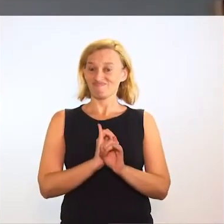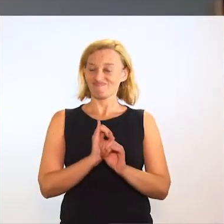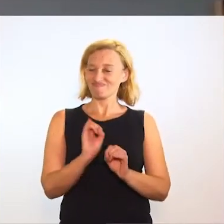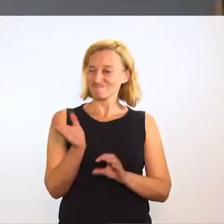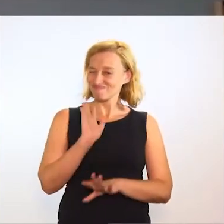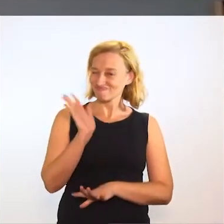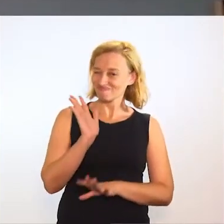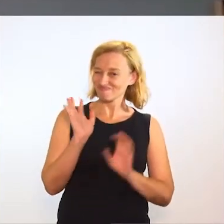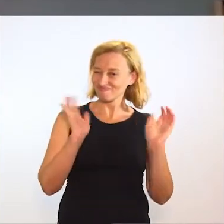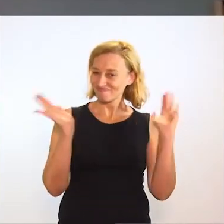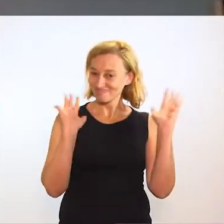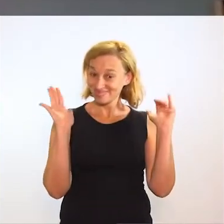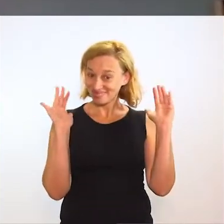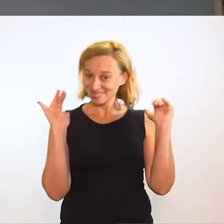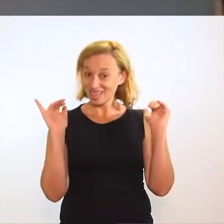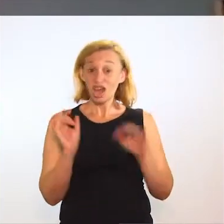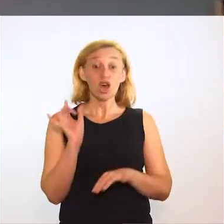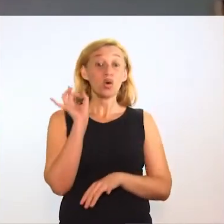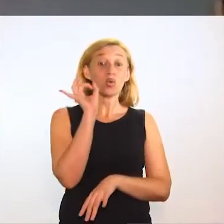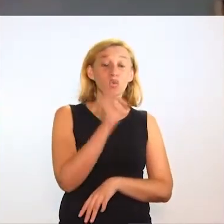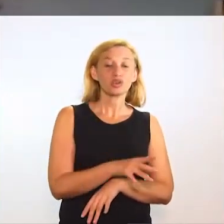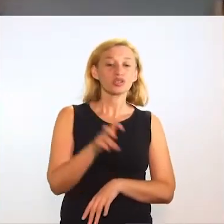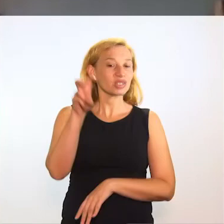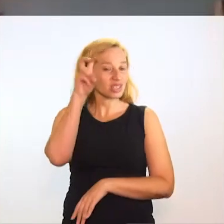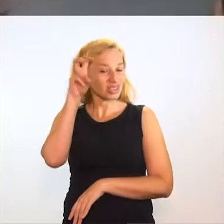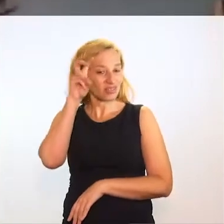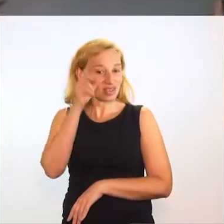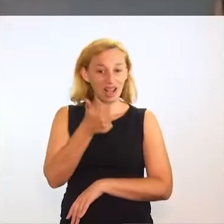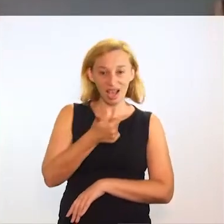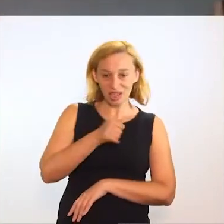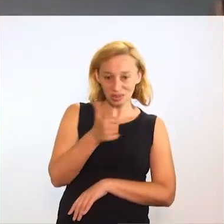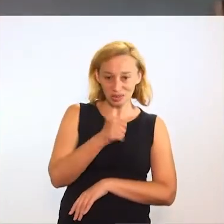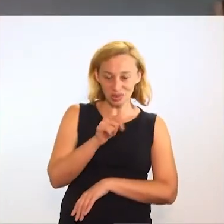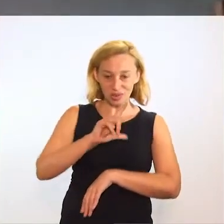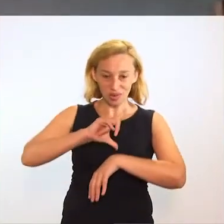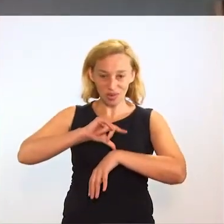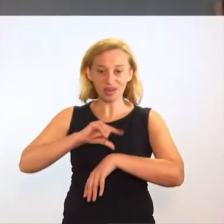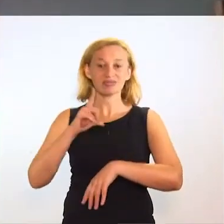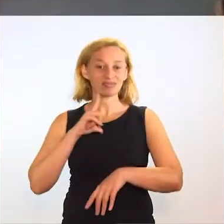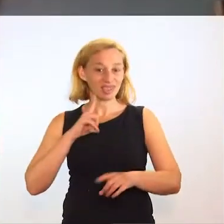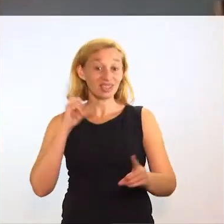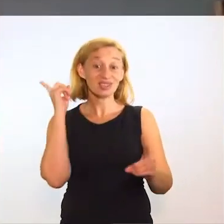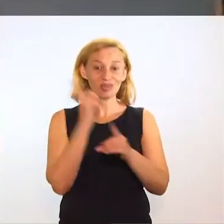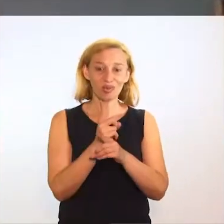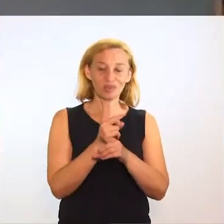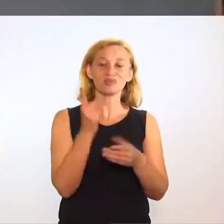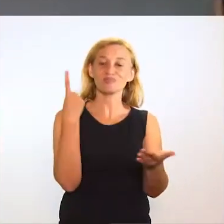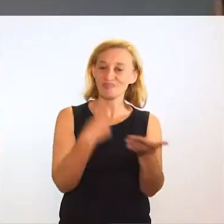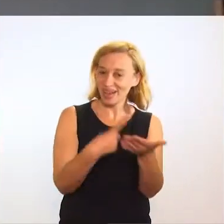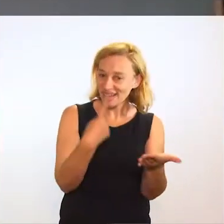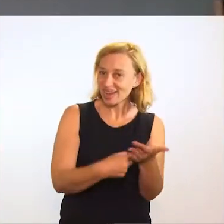aqui online e até a próxima. Na última quinta-feira do mês, às 11 horas, a gente tem